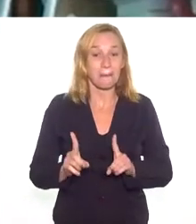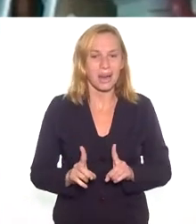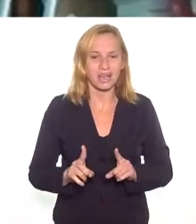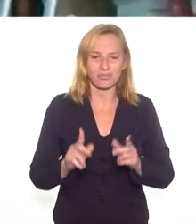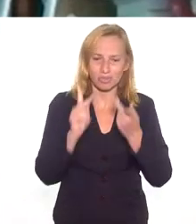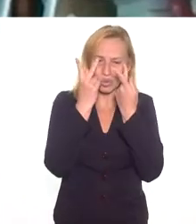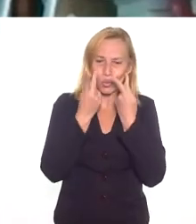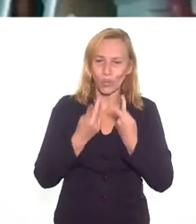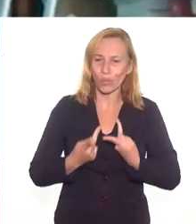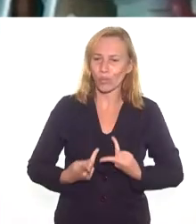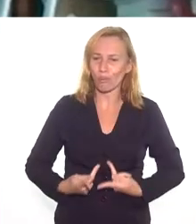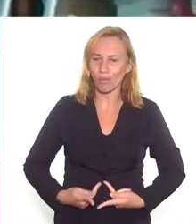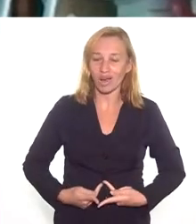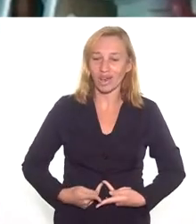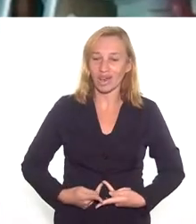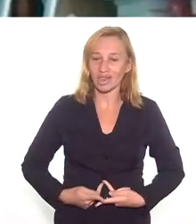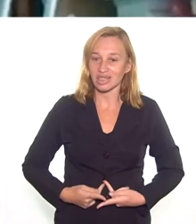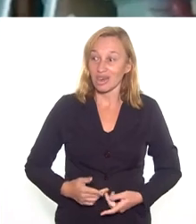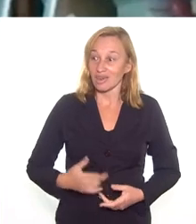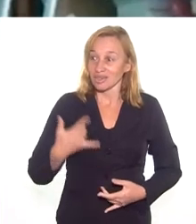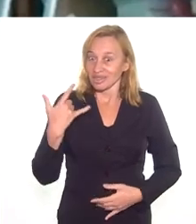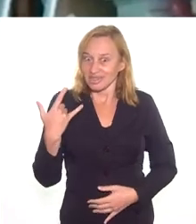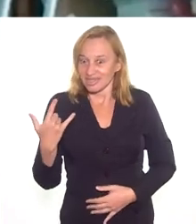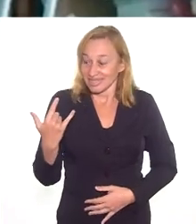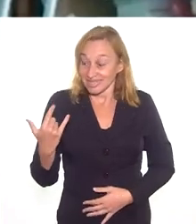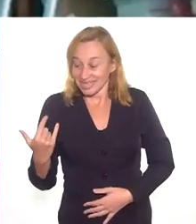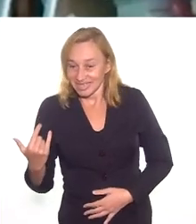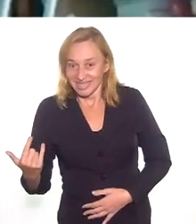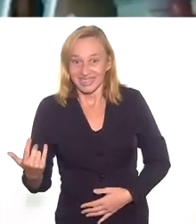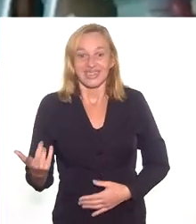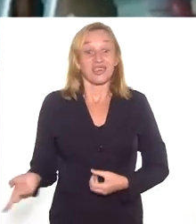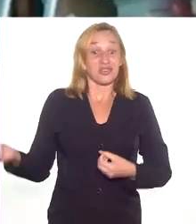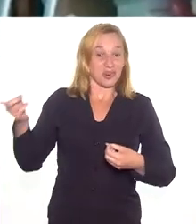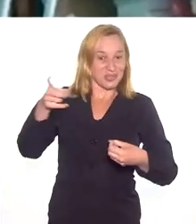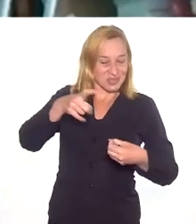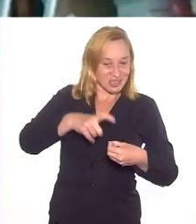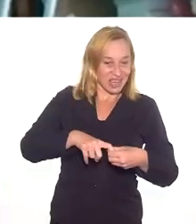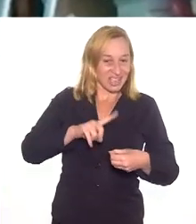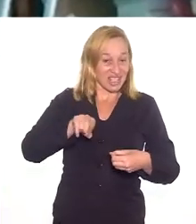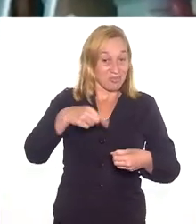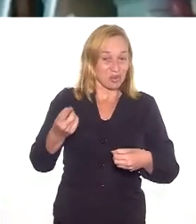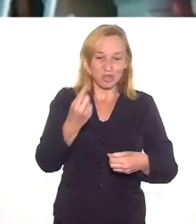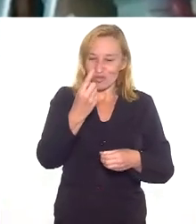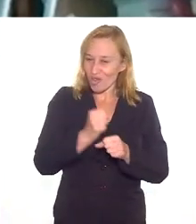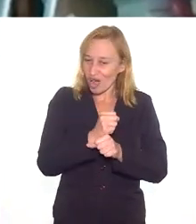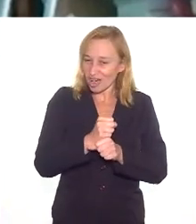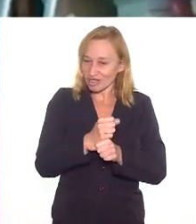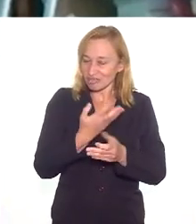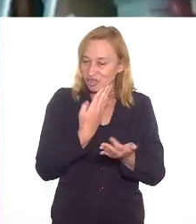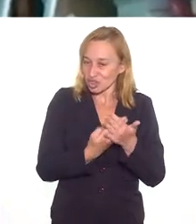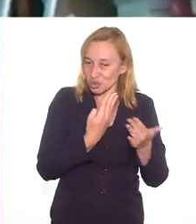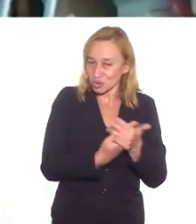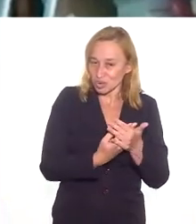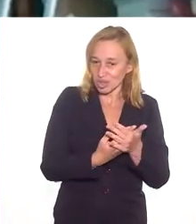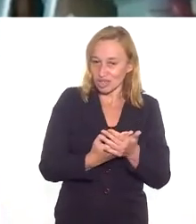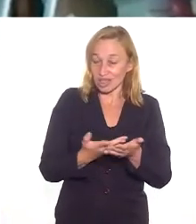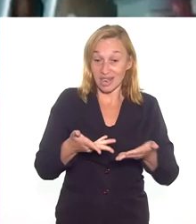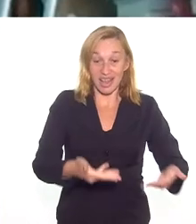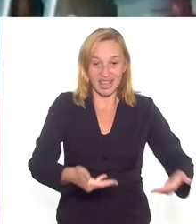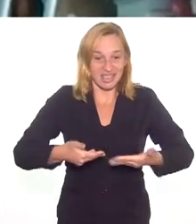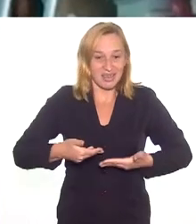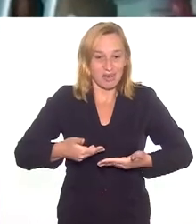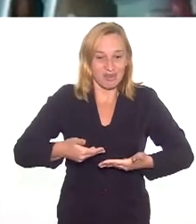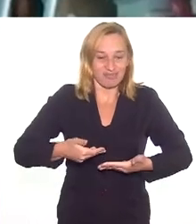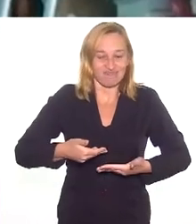me conhecer, mas com calor humano. Eu fiquei completamente seduzido. De fato, voltei um ano depois e,